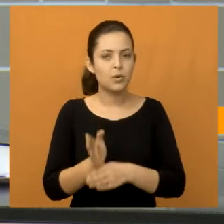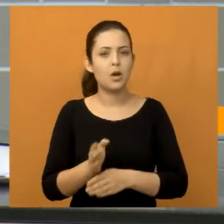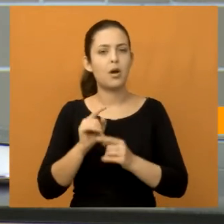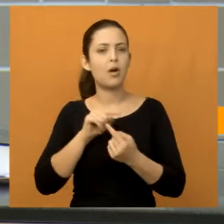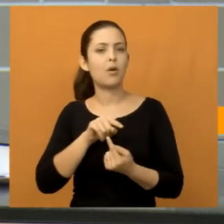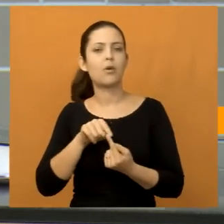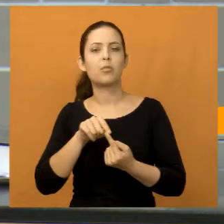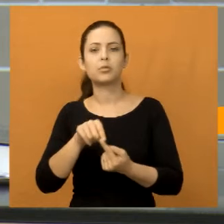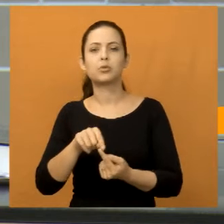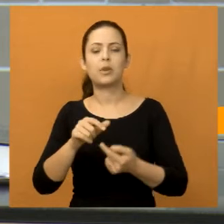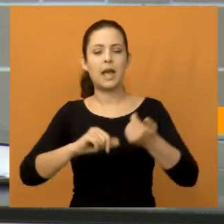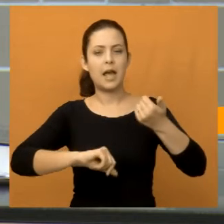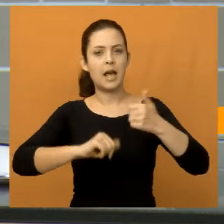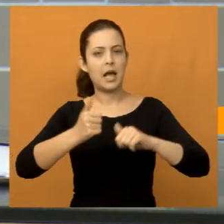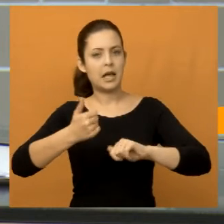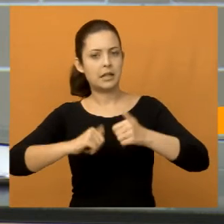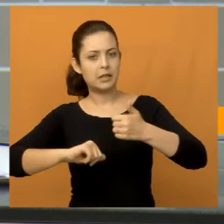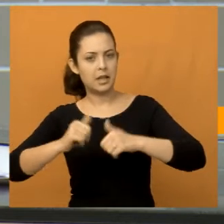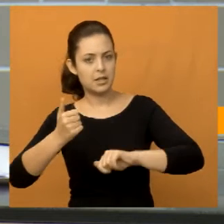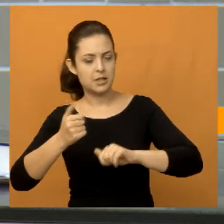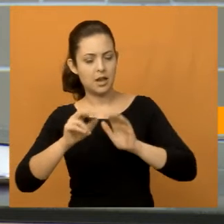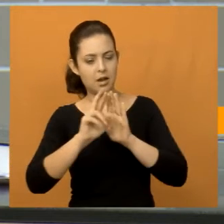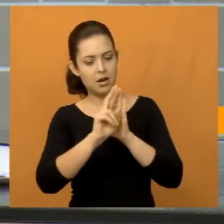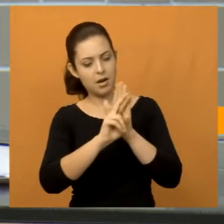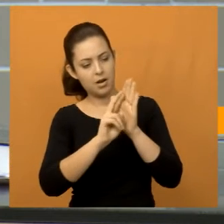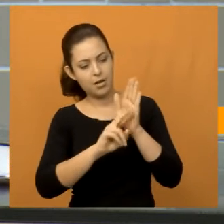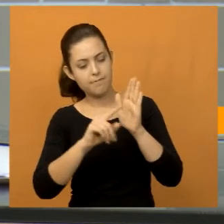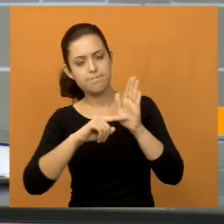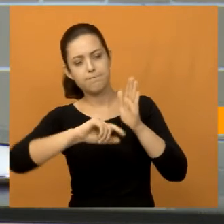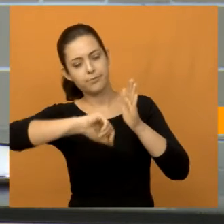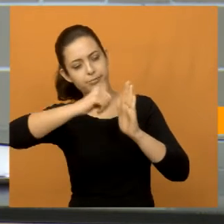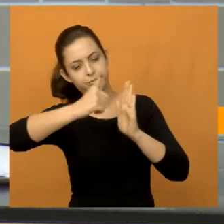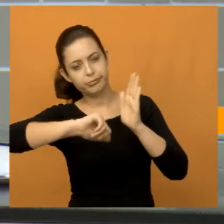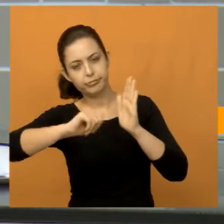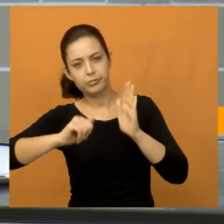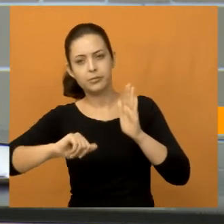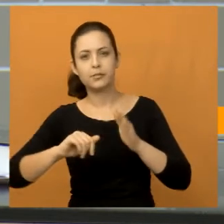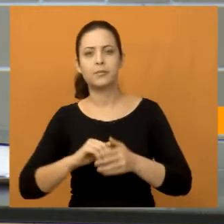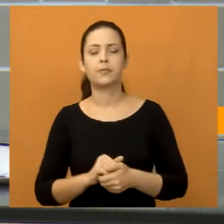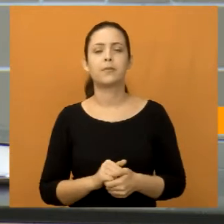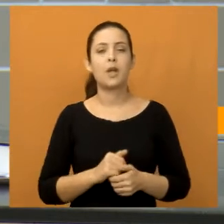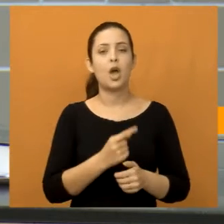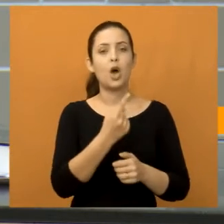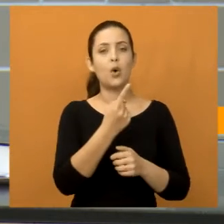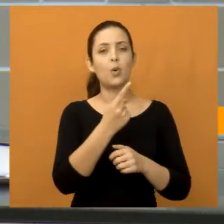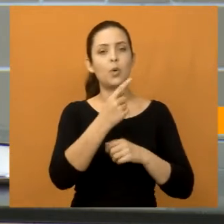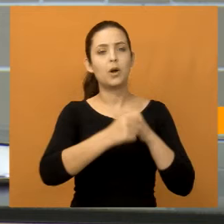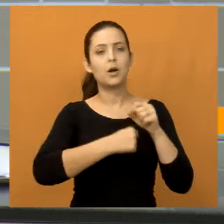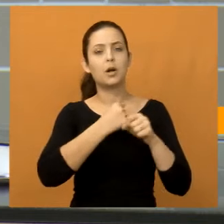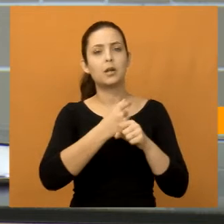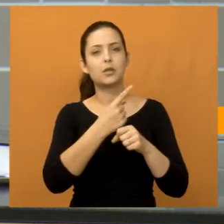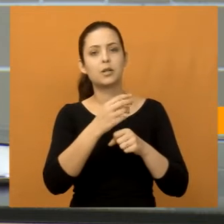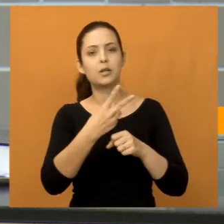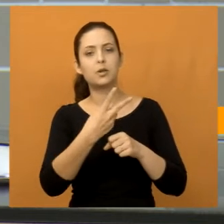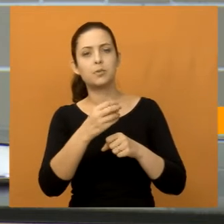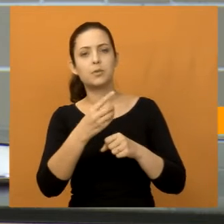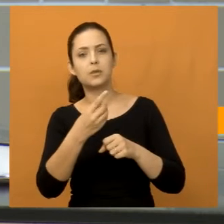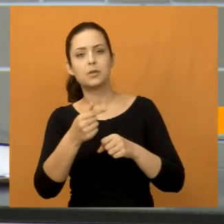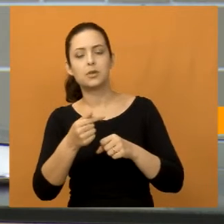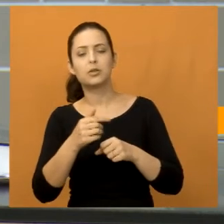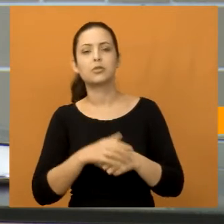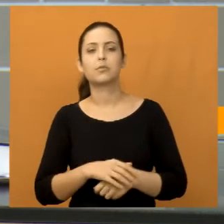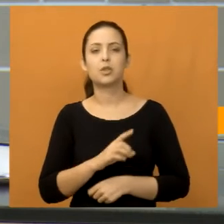objetivo analisar o relatório 1 de 2017, emitido